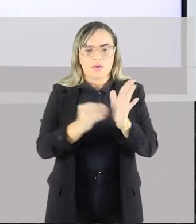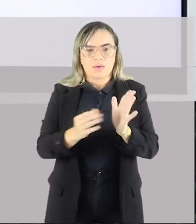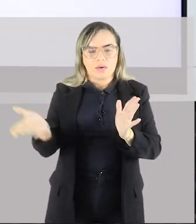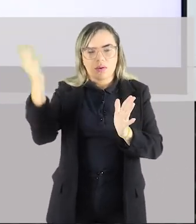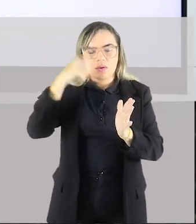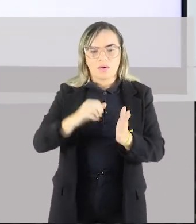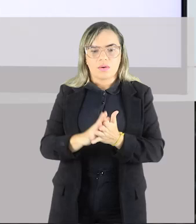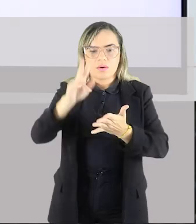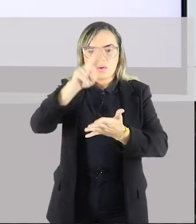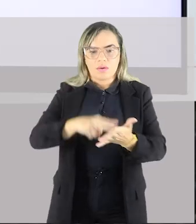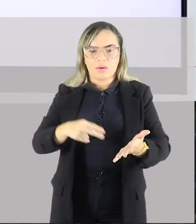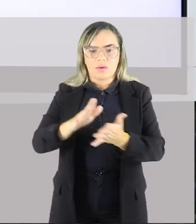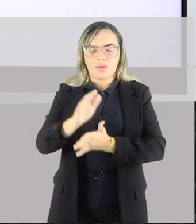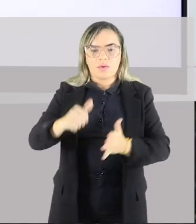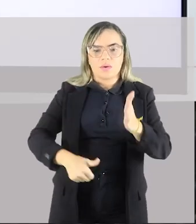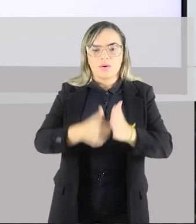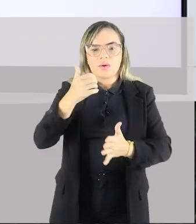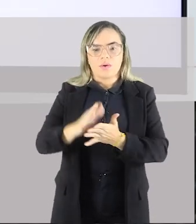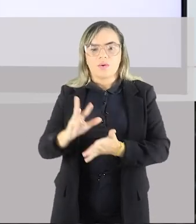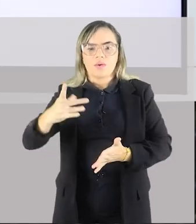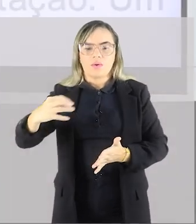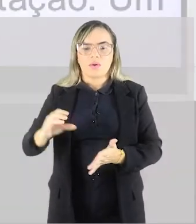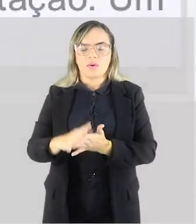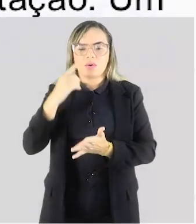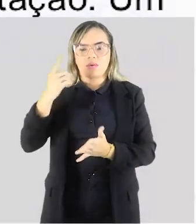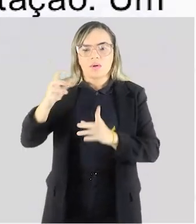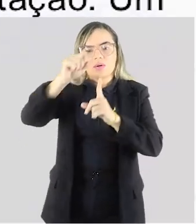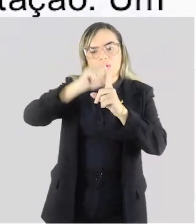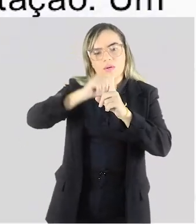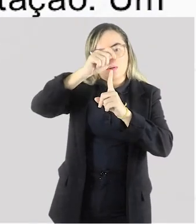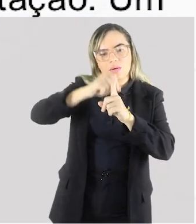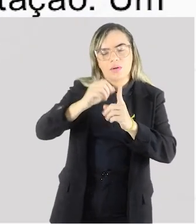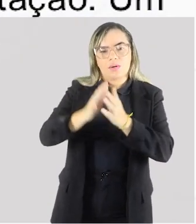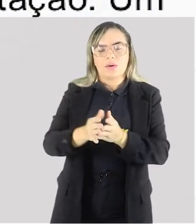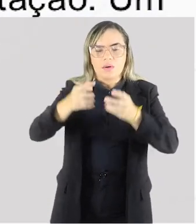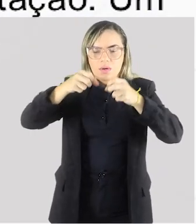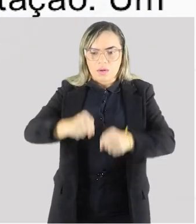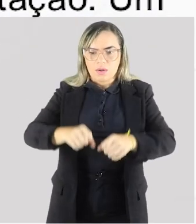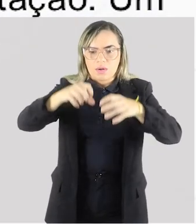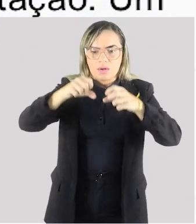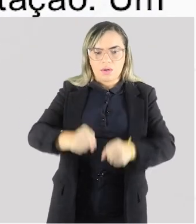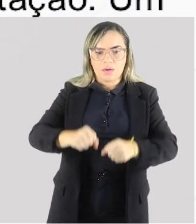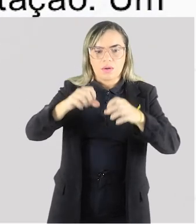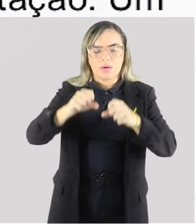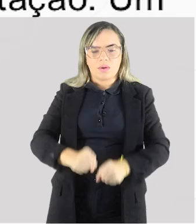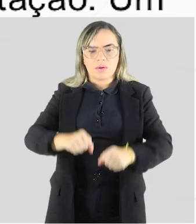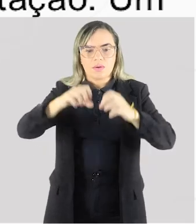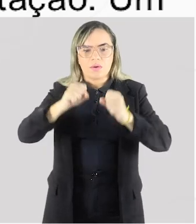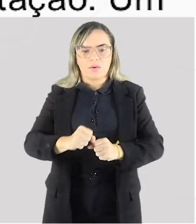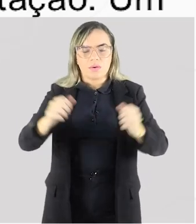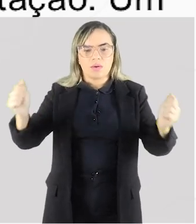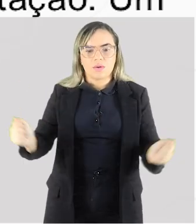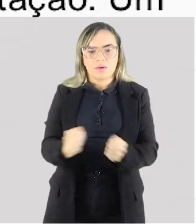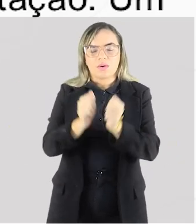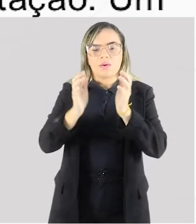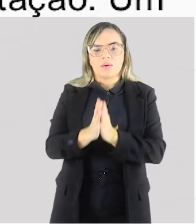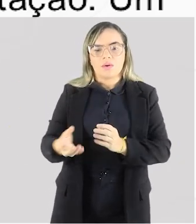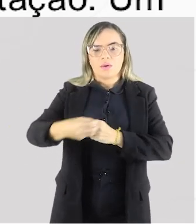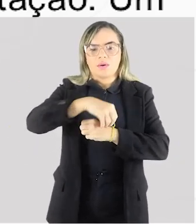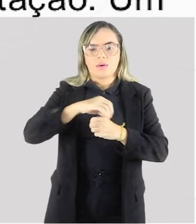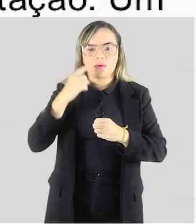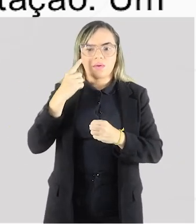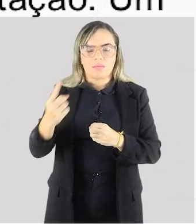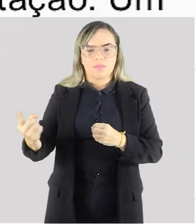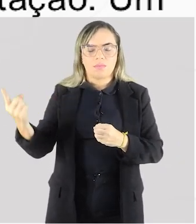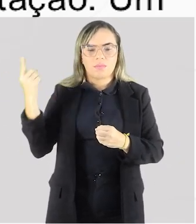Bora lá, leia comigo. Primeiro, o suco de uvas, obtido de uvas esmagadas, é juntado a fungos